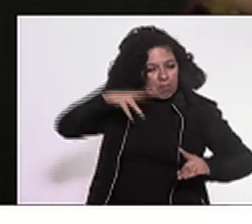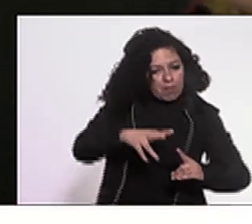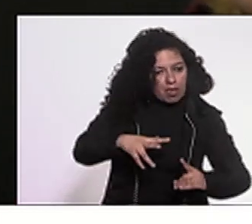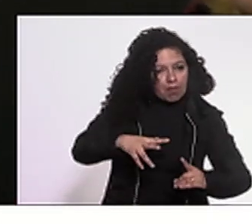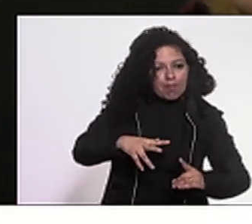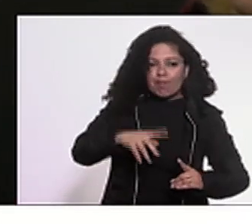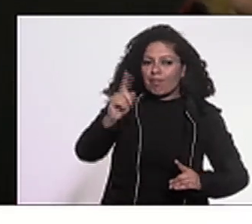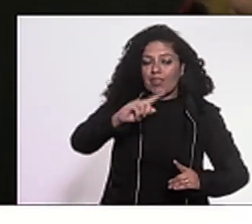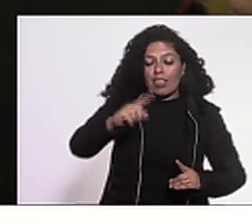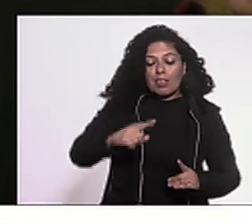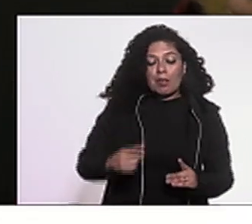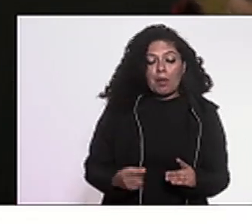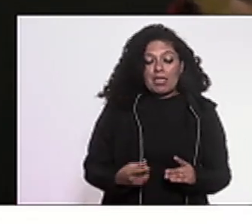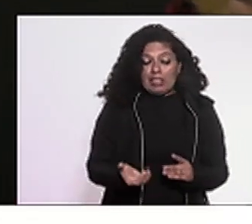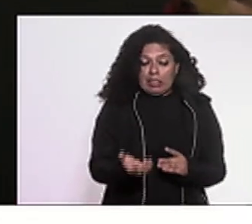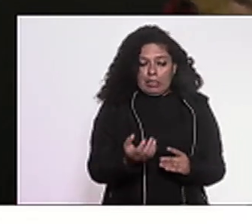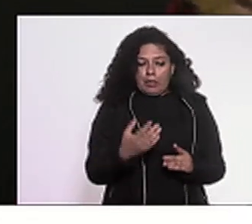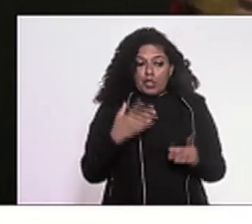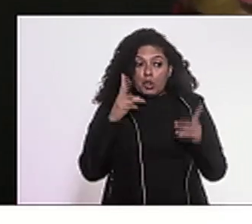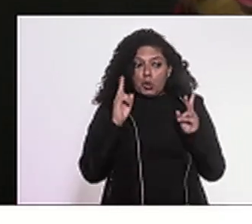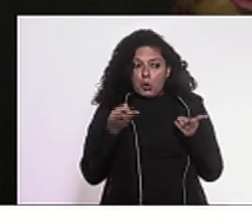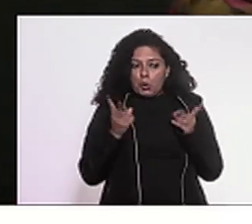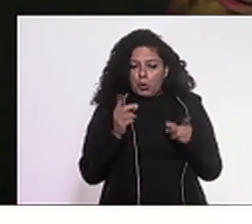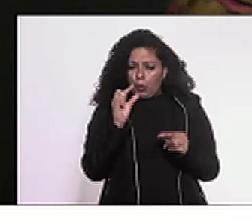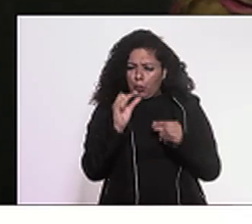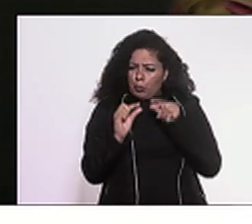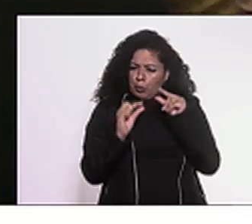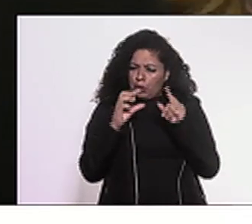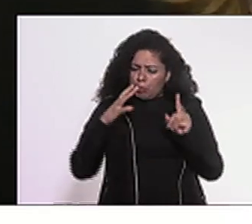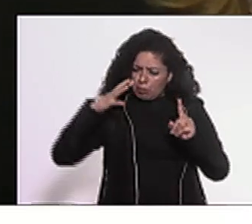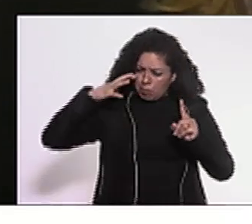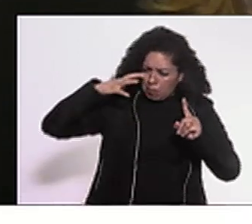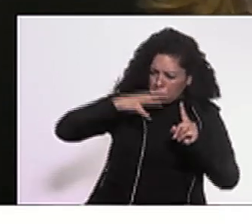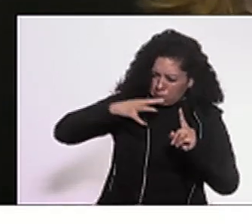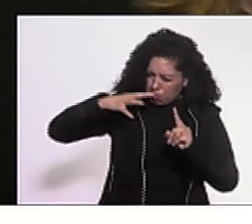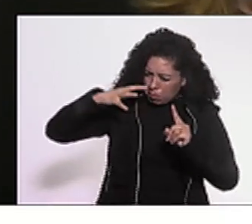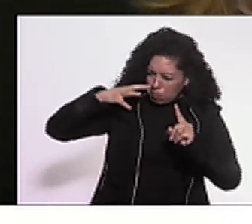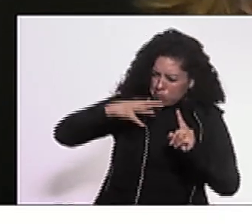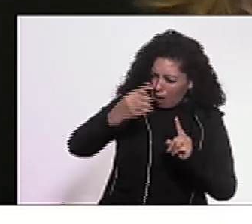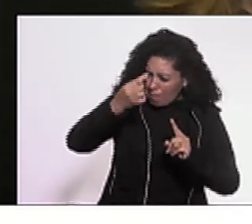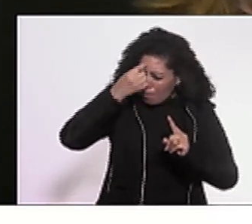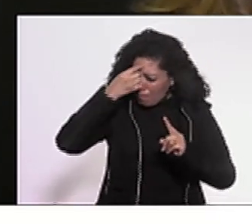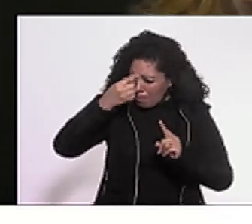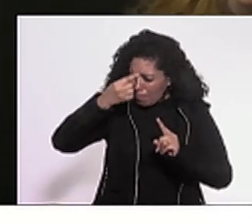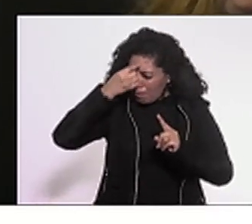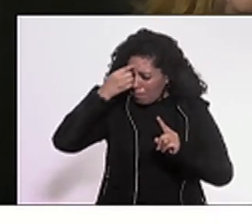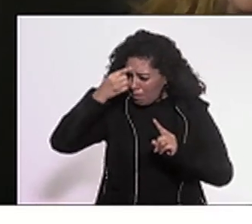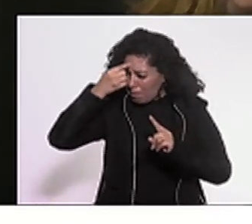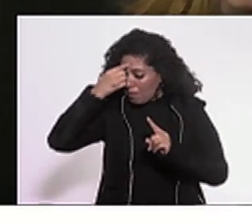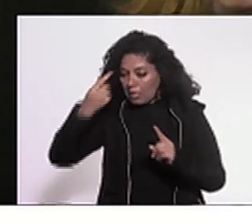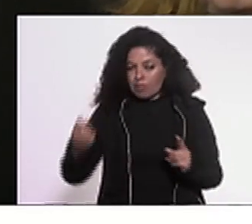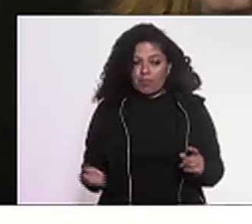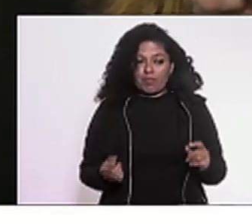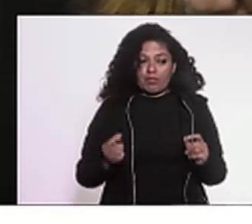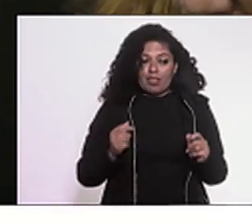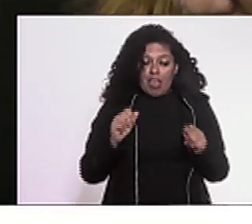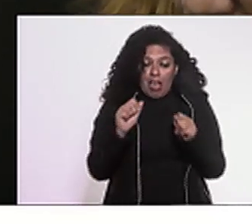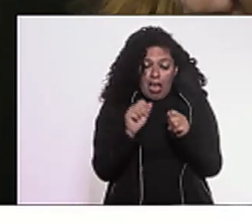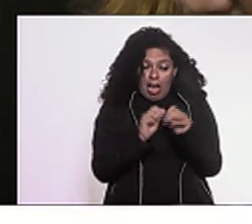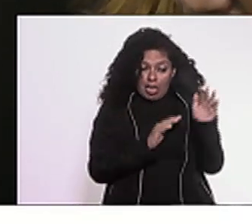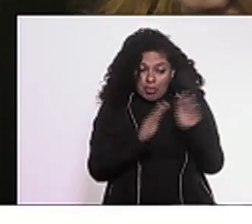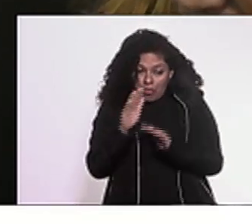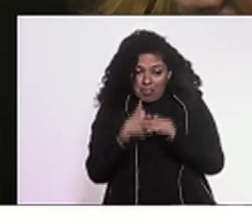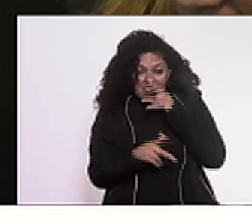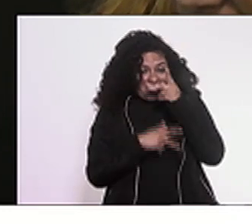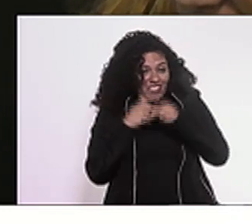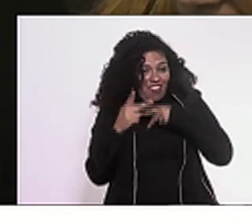psicológica. O que está sendo feito se faz, não se publica, não se fala, não